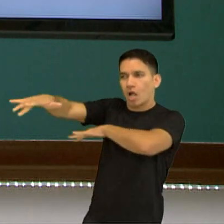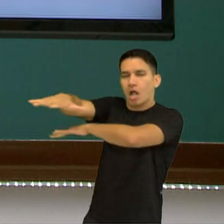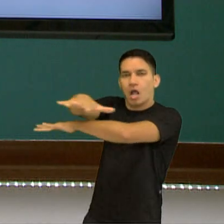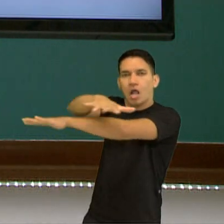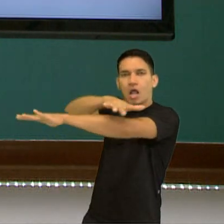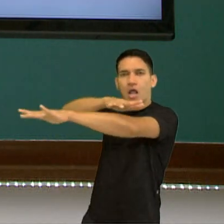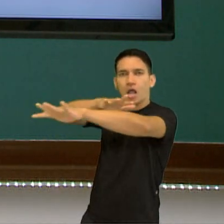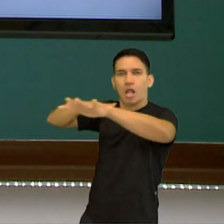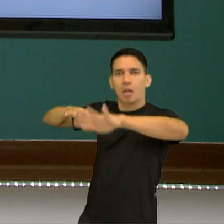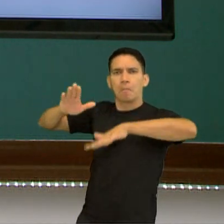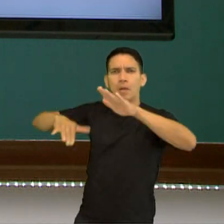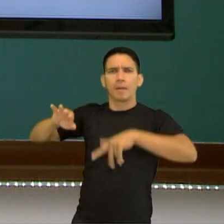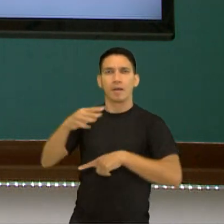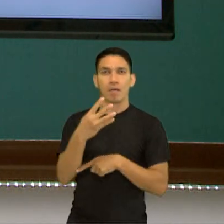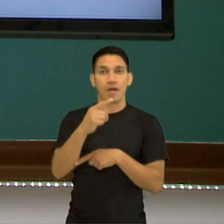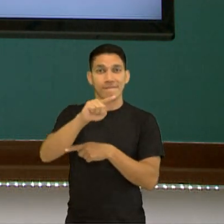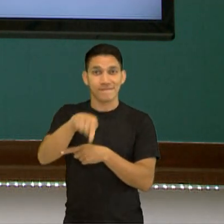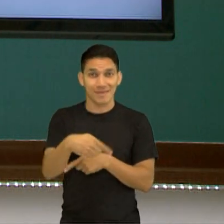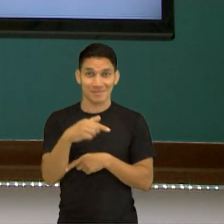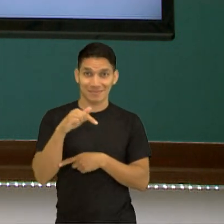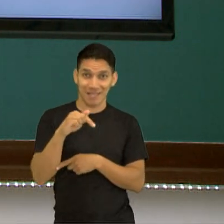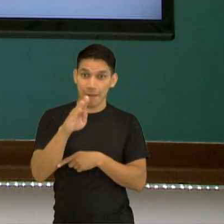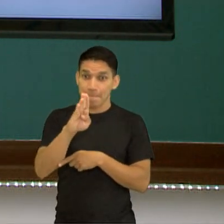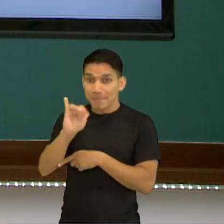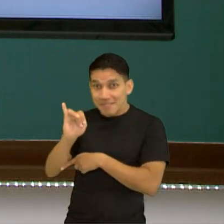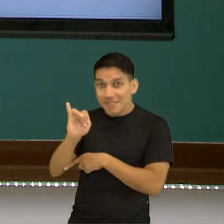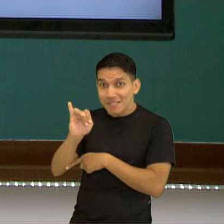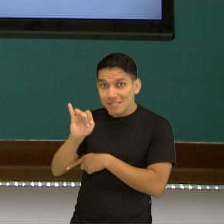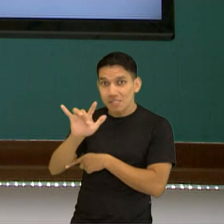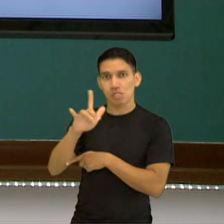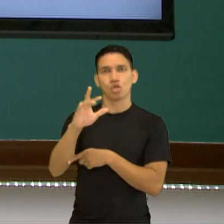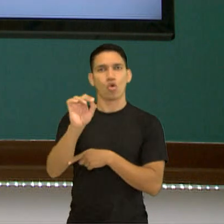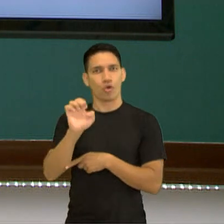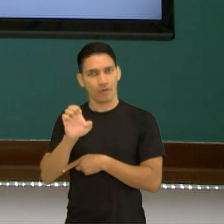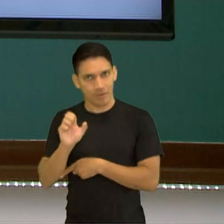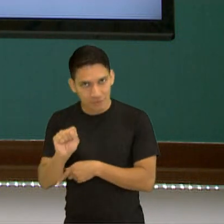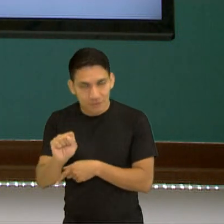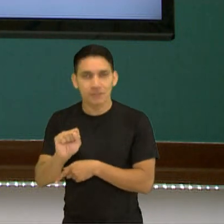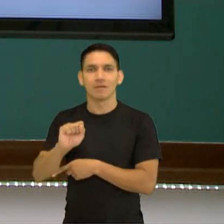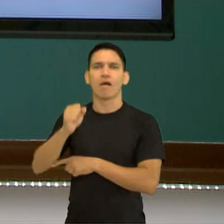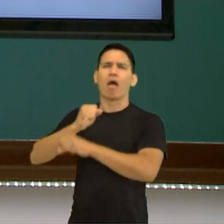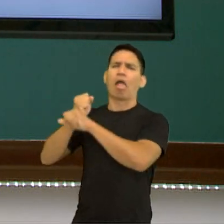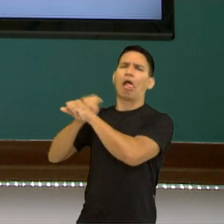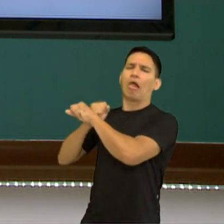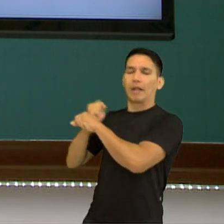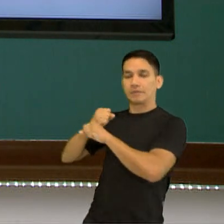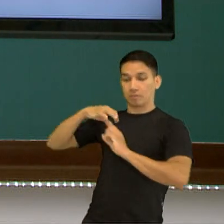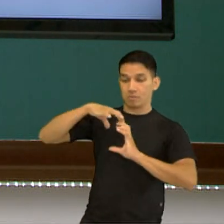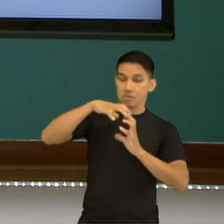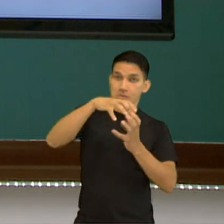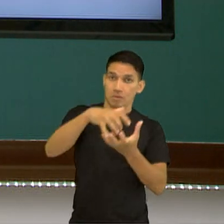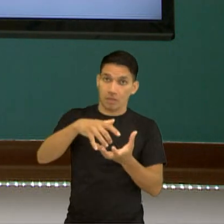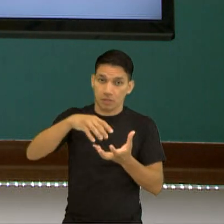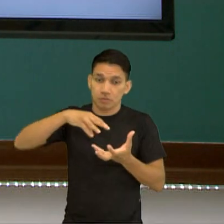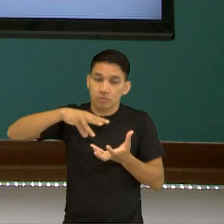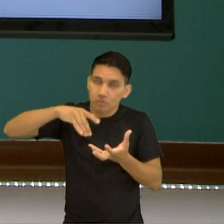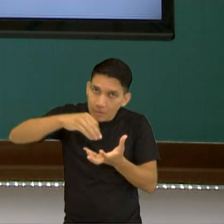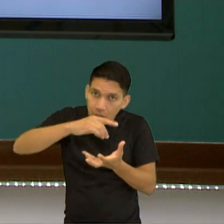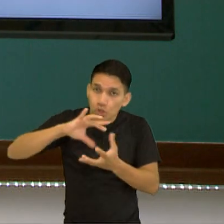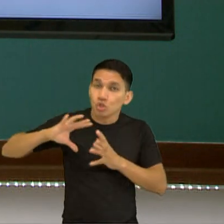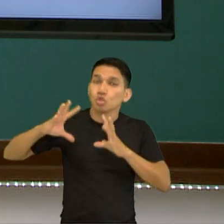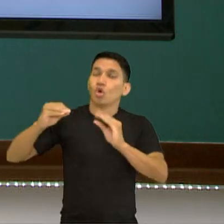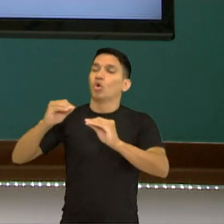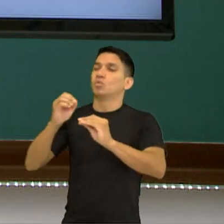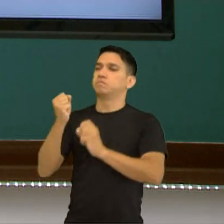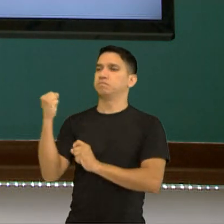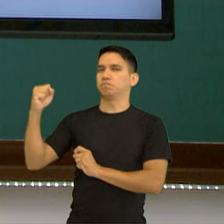aproximadamente 4,7 bilhões de anos, o planeta Terra e todo o sistema solar se formou. Continuando aqui,